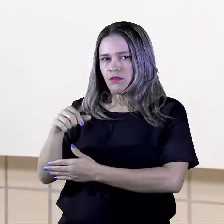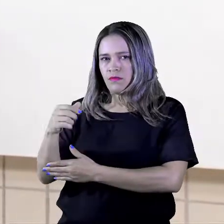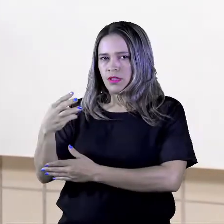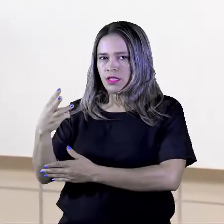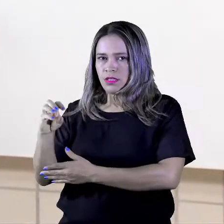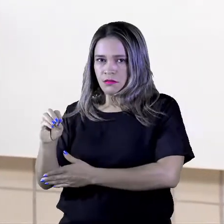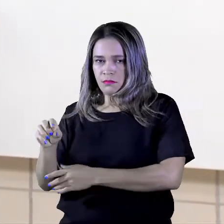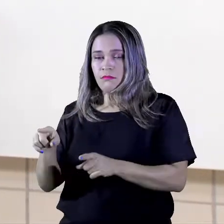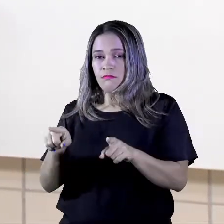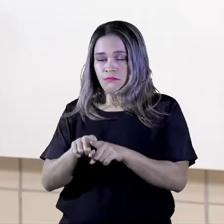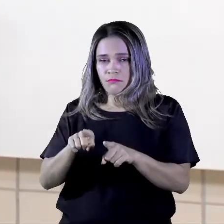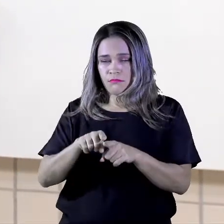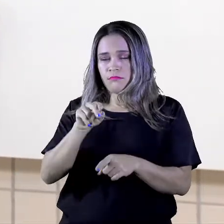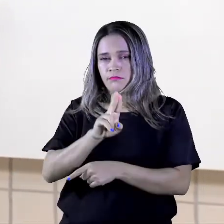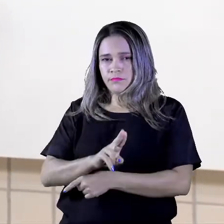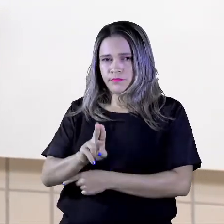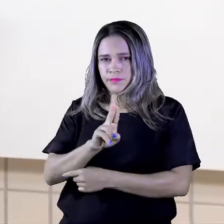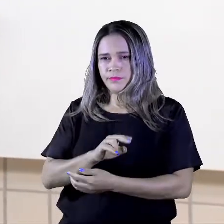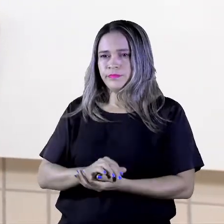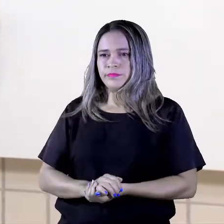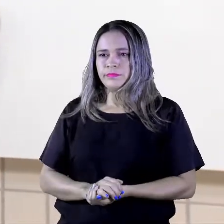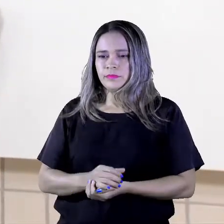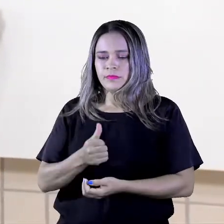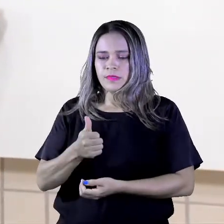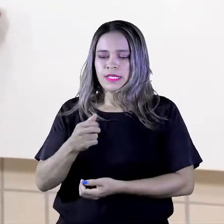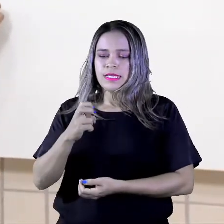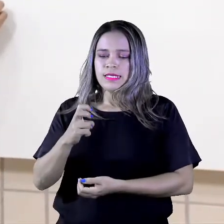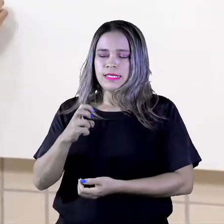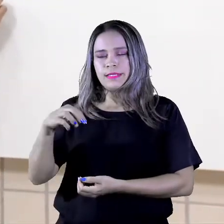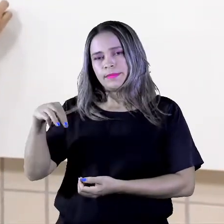também utilizei 15